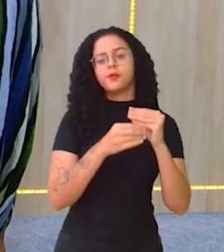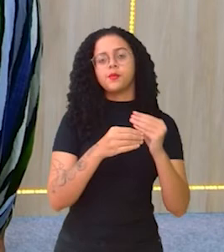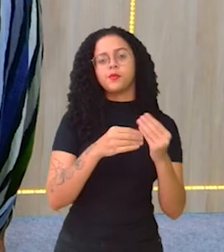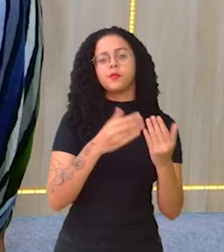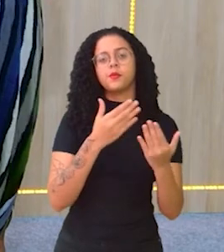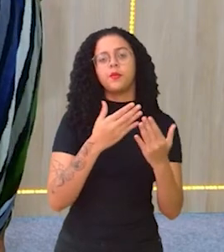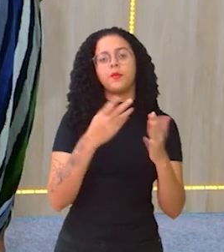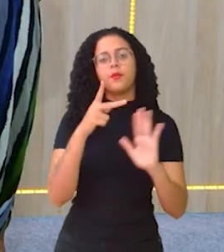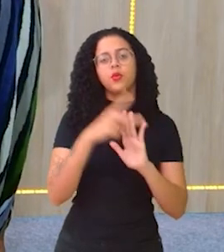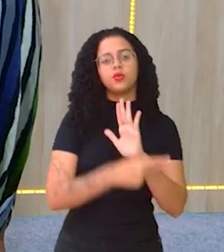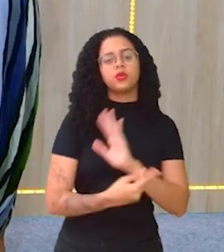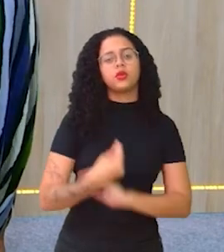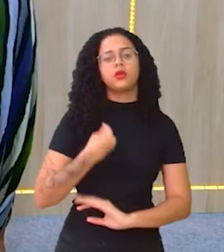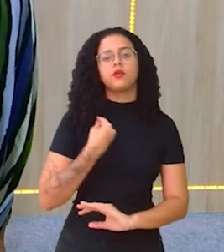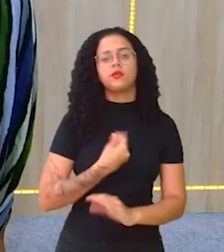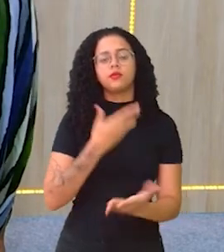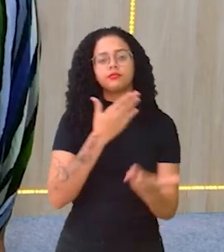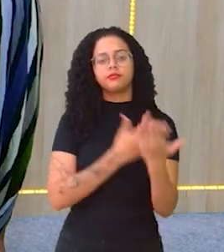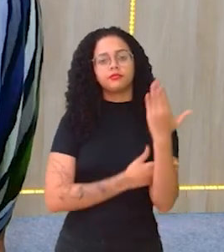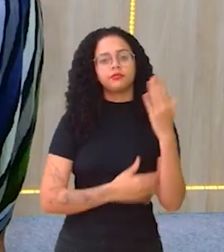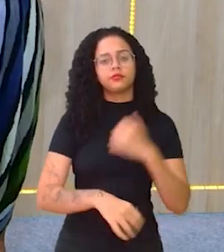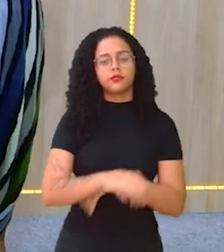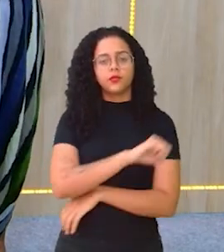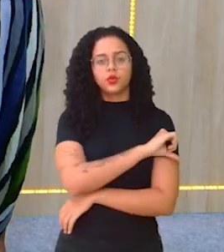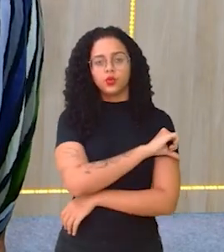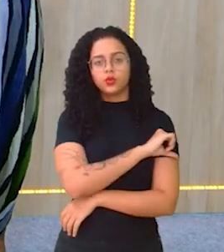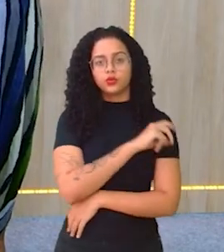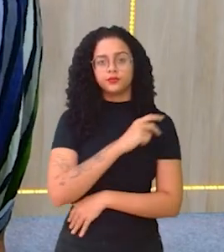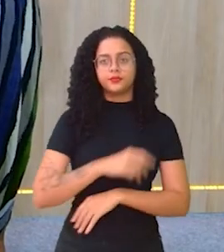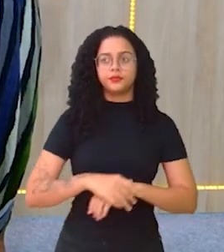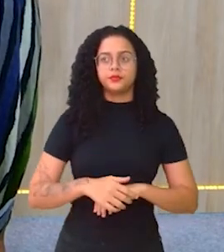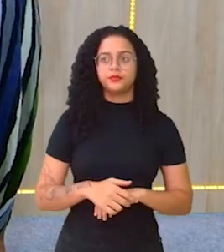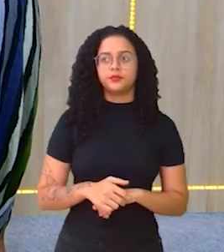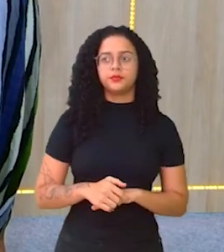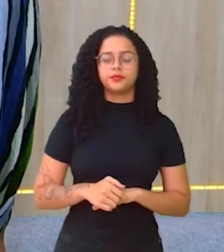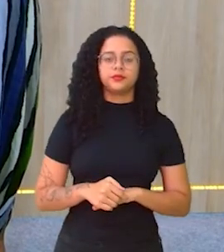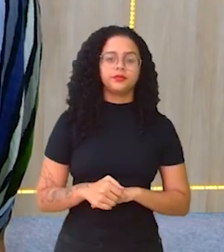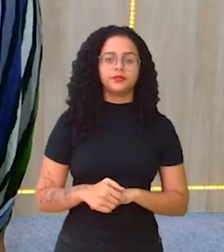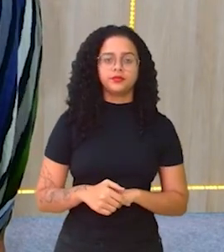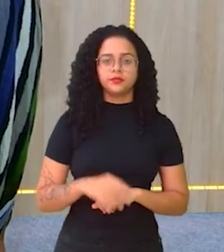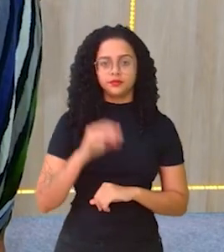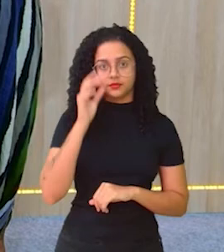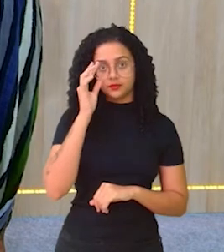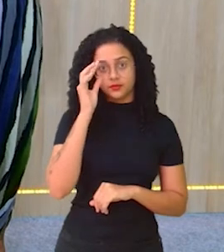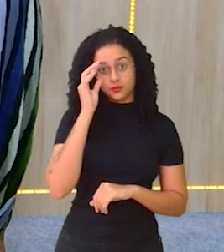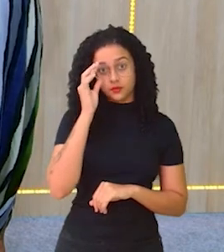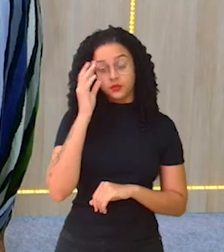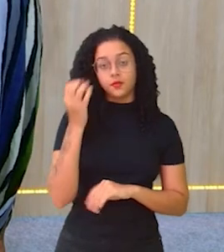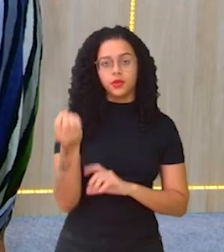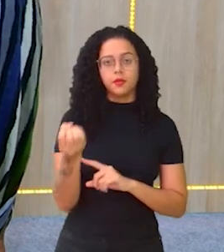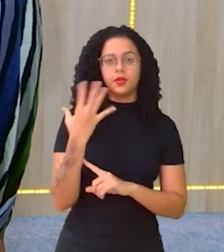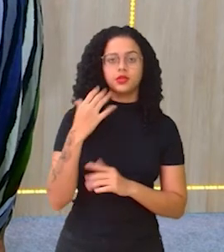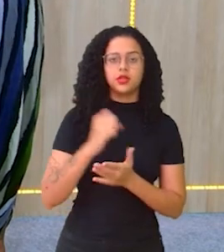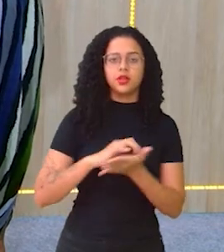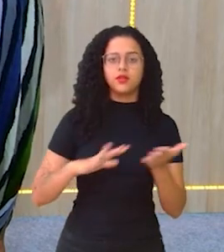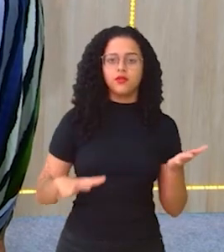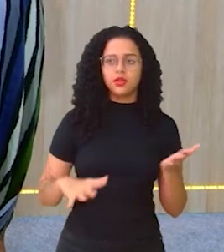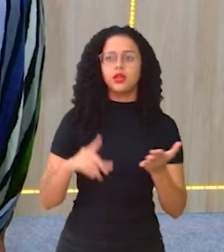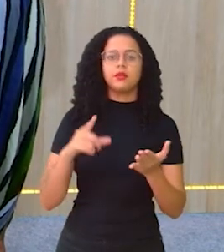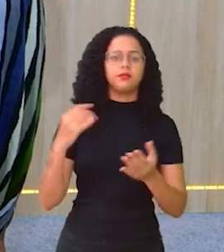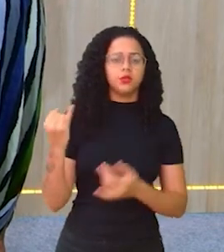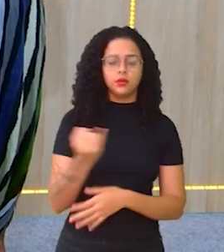projeto de vida e acessa o 9º ano, o seu ano, e manda pra gente essa atividade que está sendo